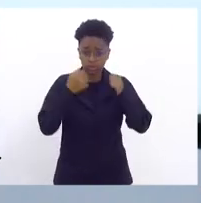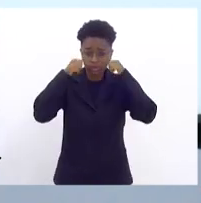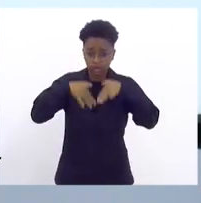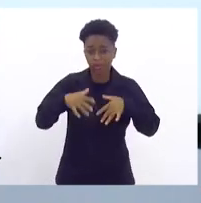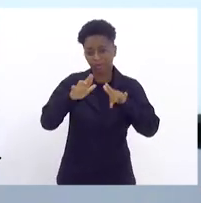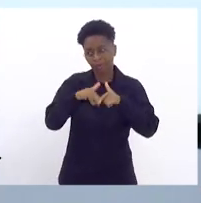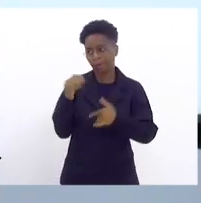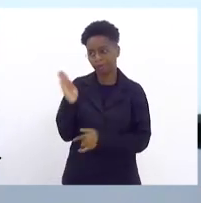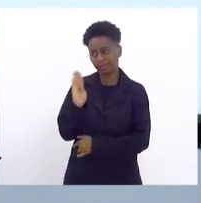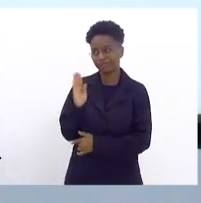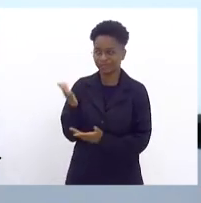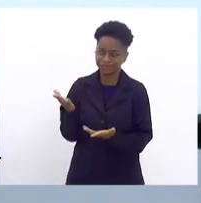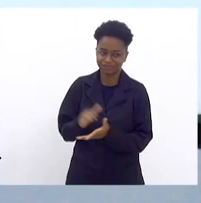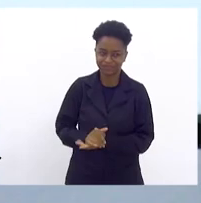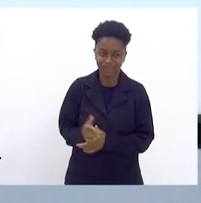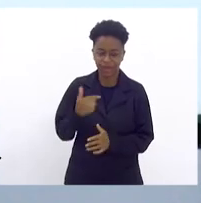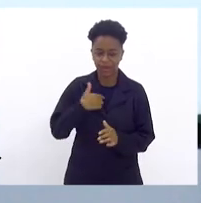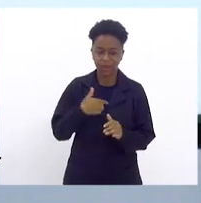Botafogo né